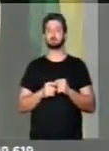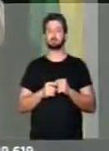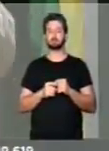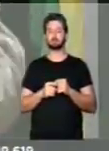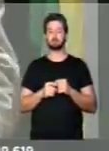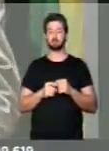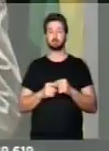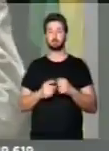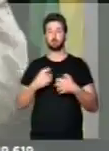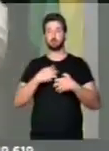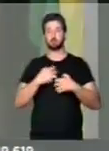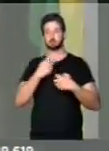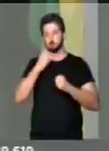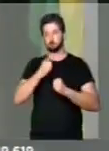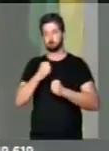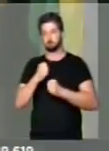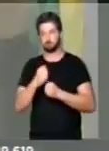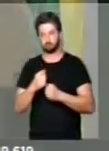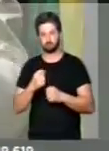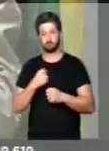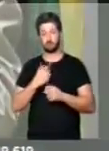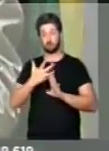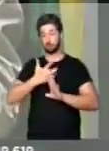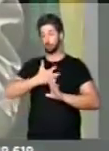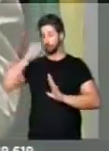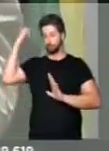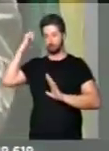movido por esse sentimento e eu quero exorcizá-lo.